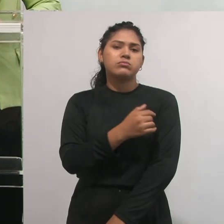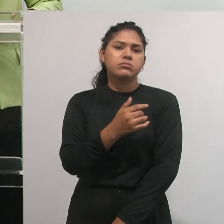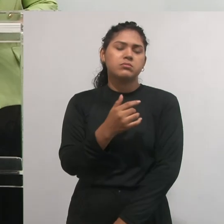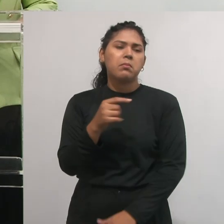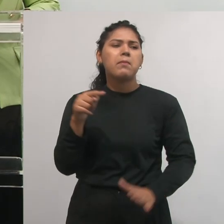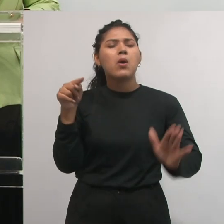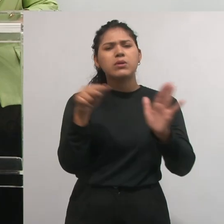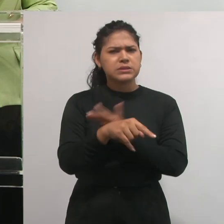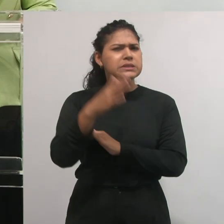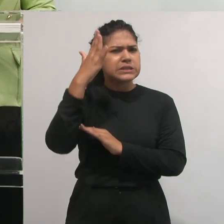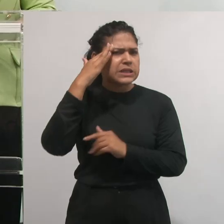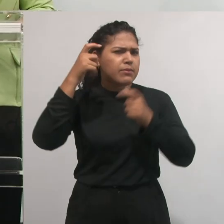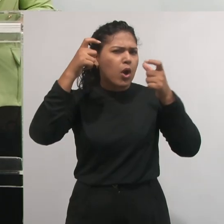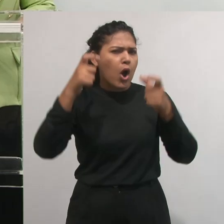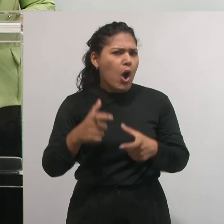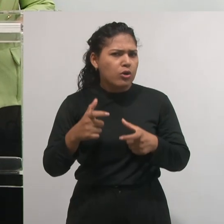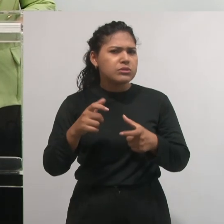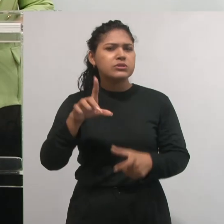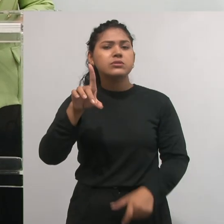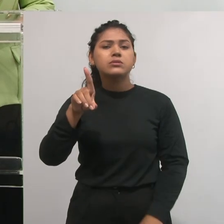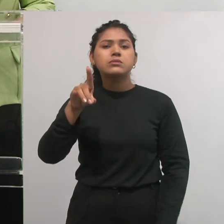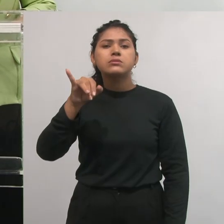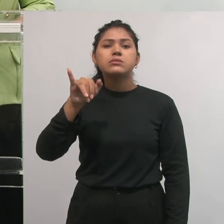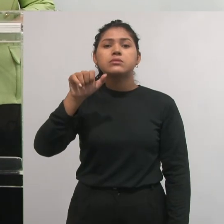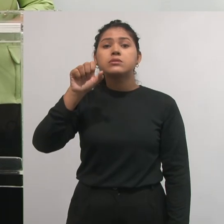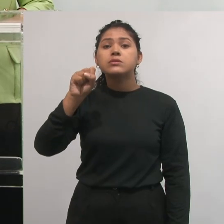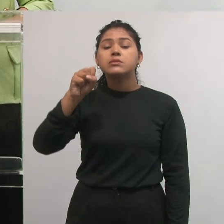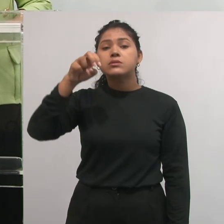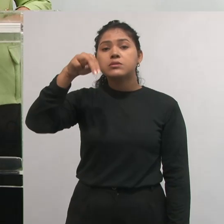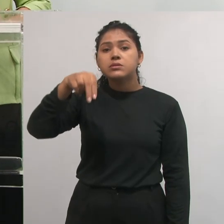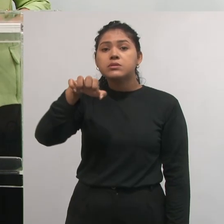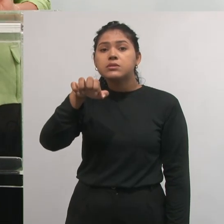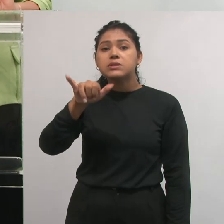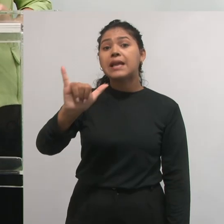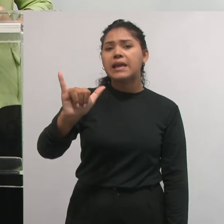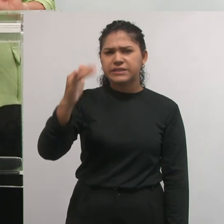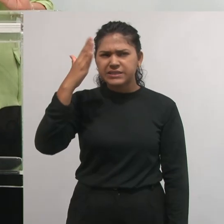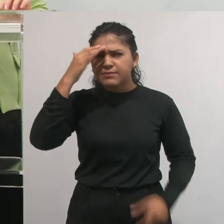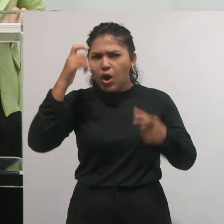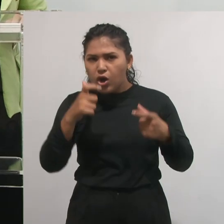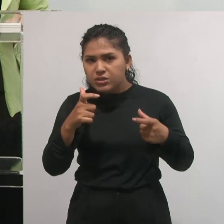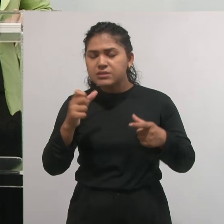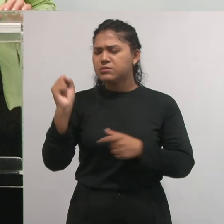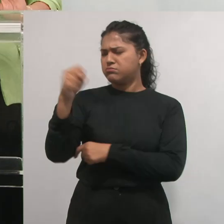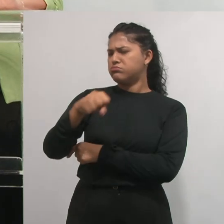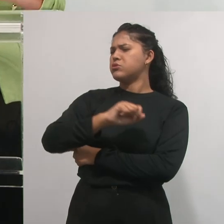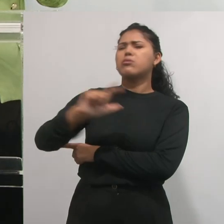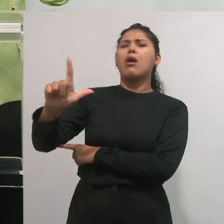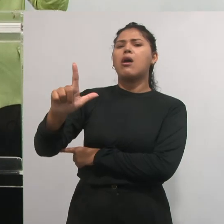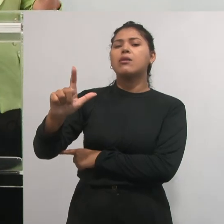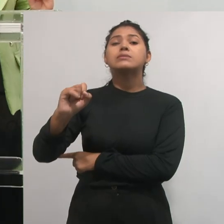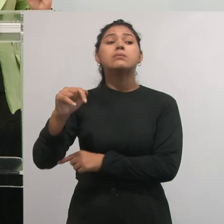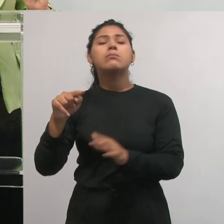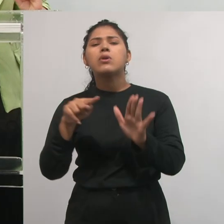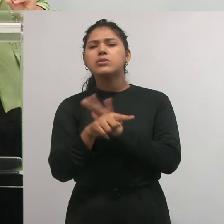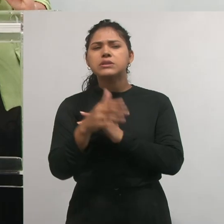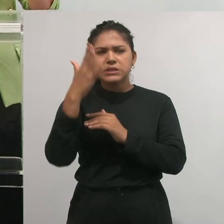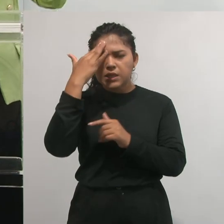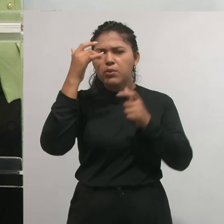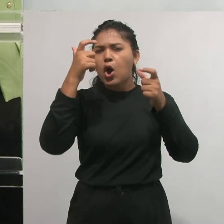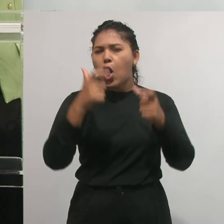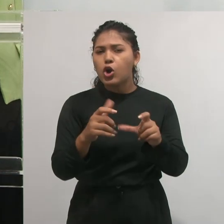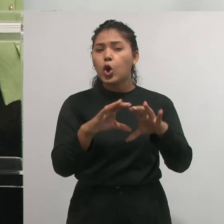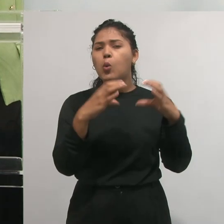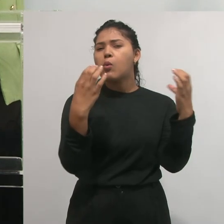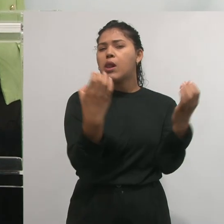onde fica a Disney, ele vai saber te responder. Mas se você perguntar onde fica a comunidade X, né, que é uma comunidade